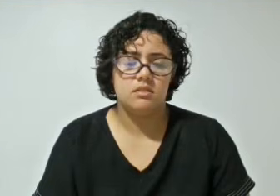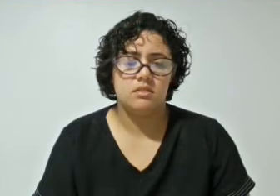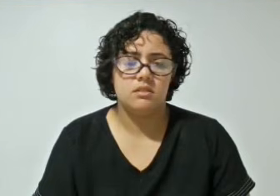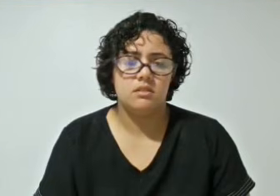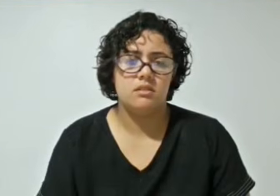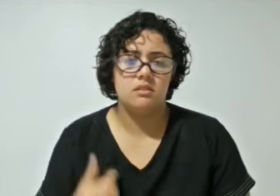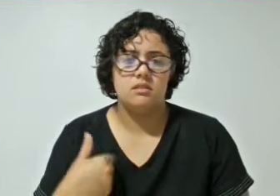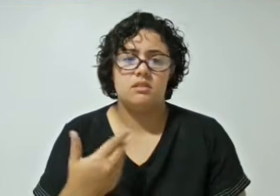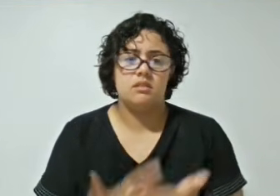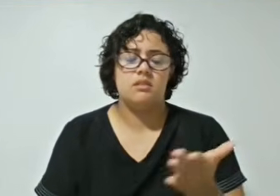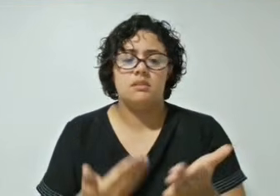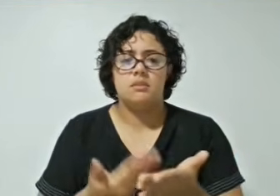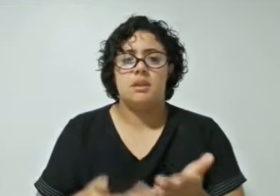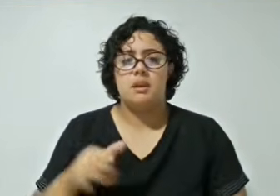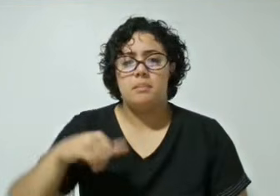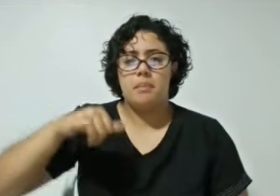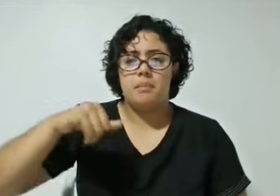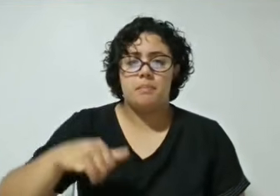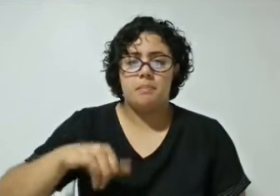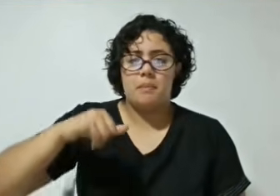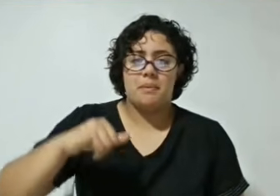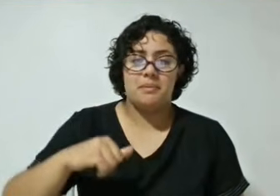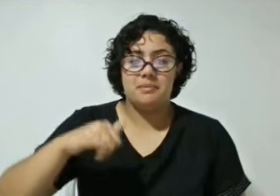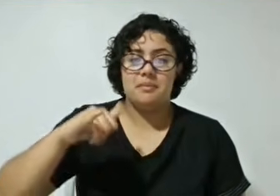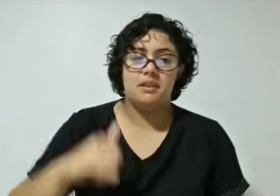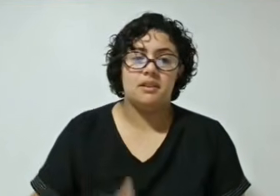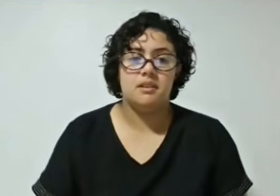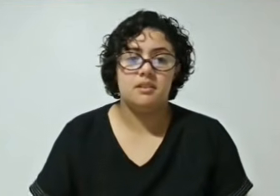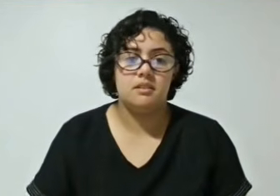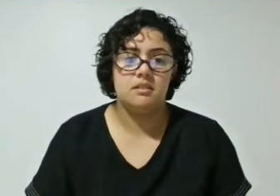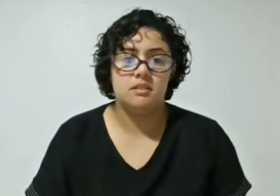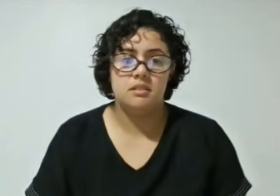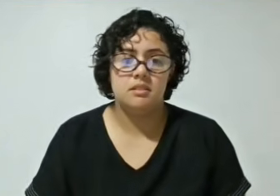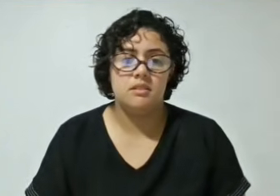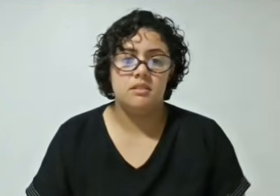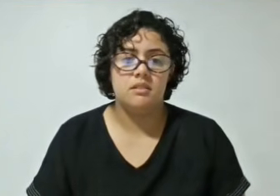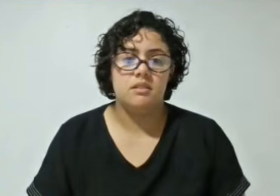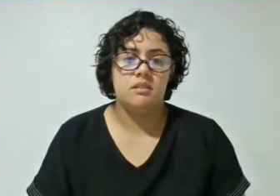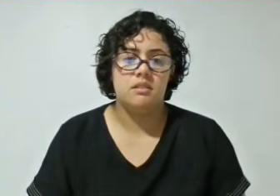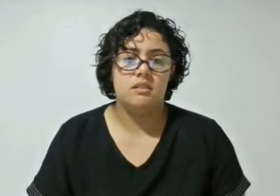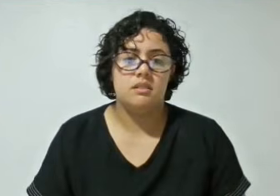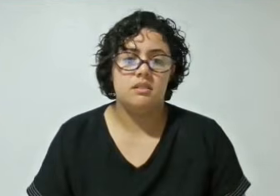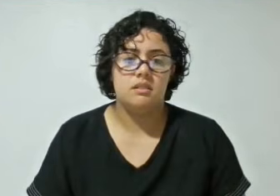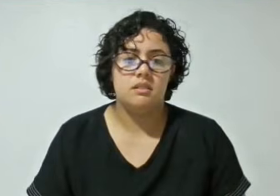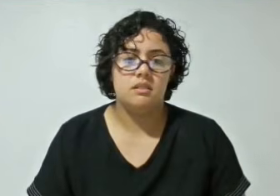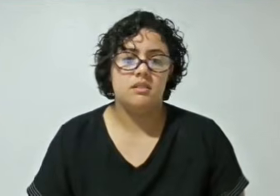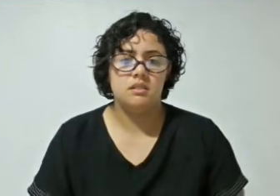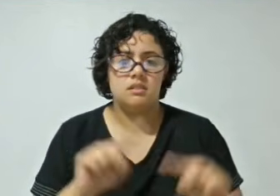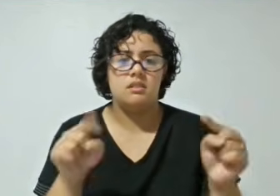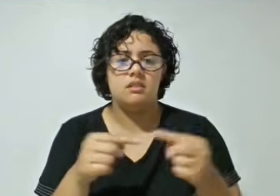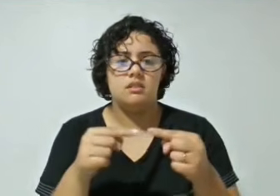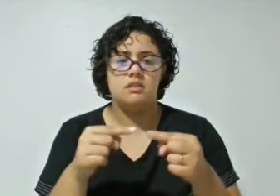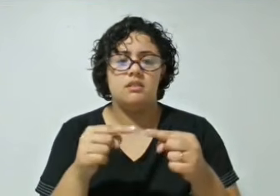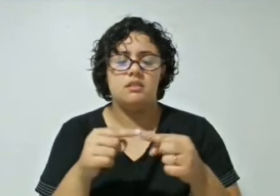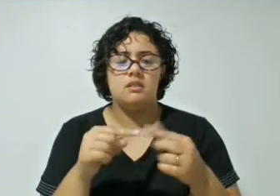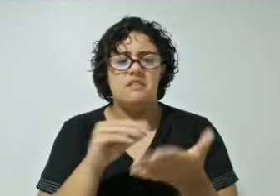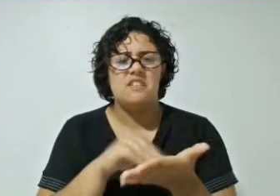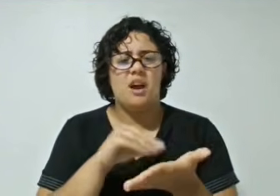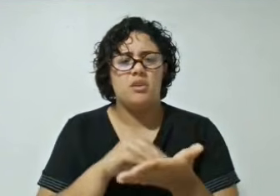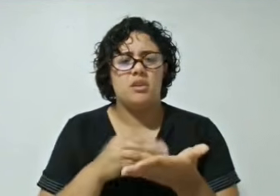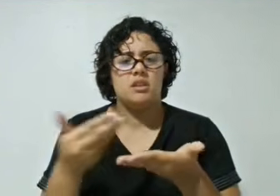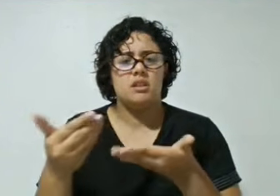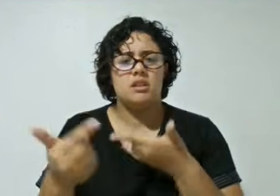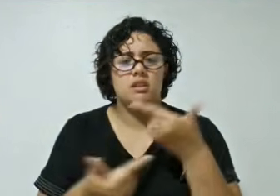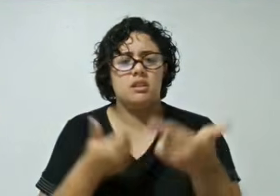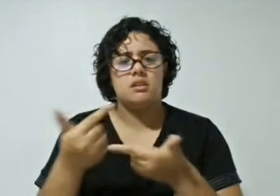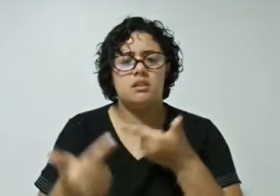a tocar uma atrás da outra aqui, né? Que tem a ver com a turma, a relação do espaço, a falta de servidores para ocupar. Você estava falando